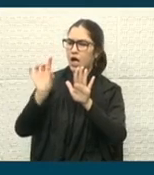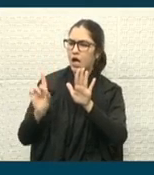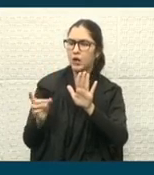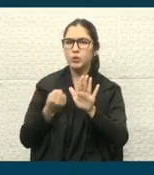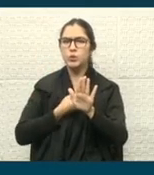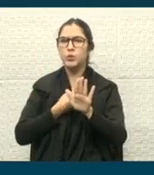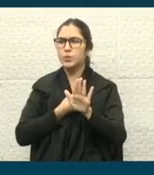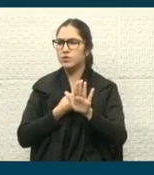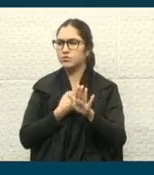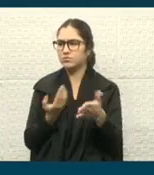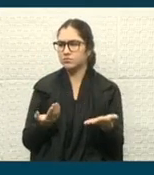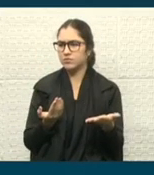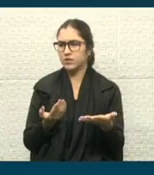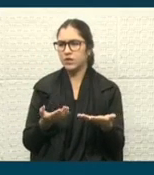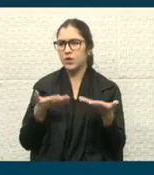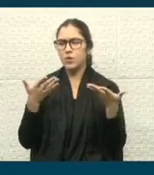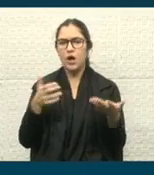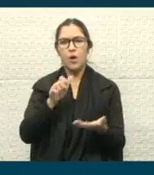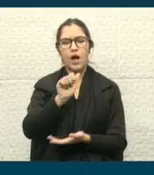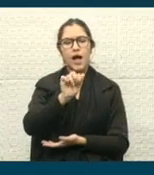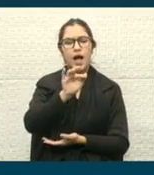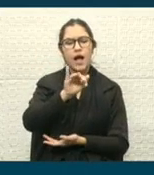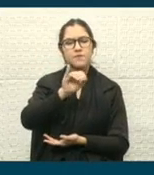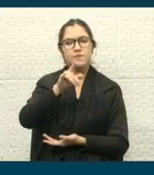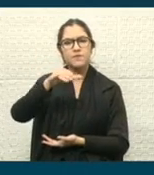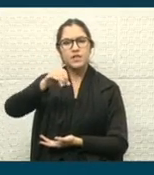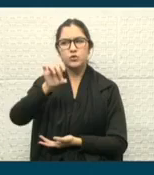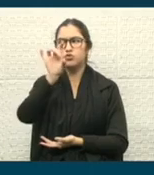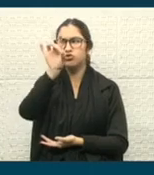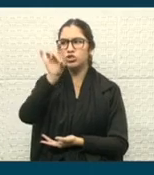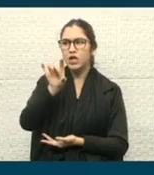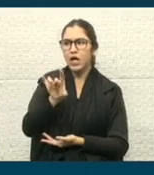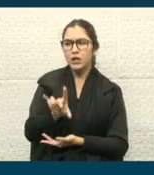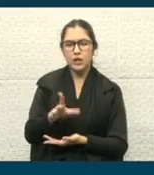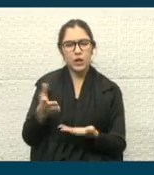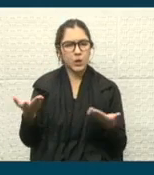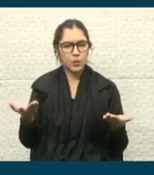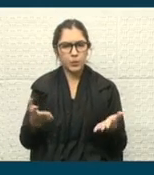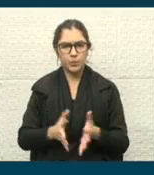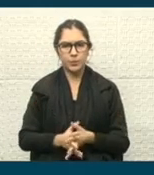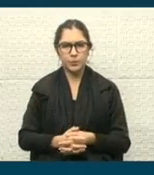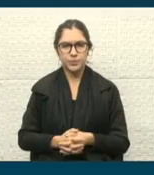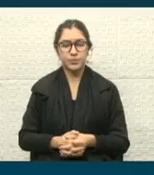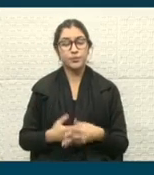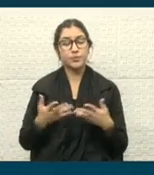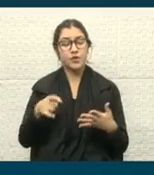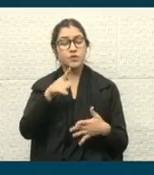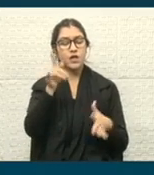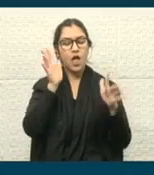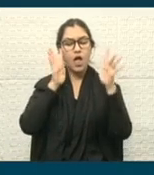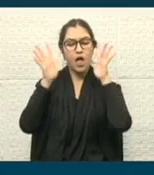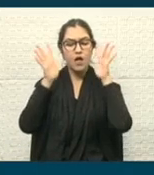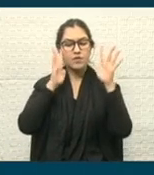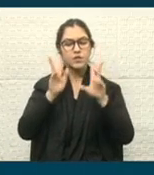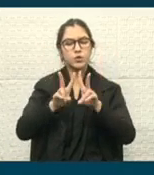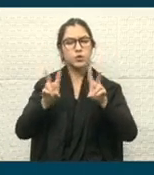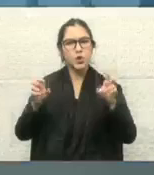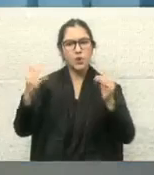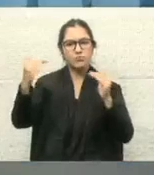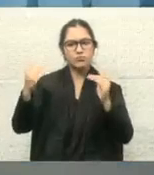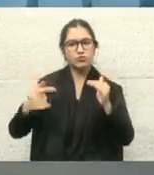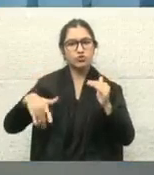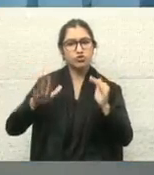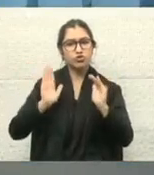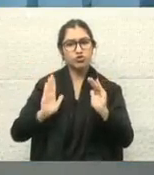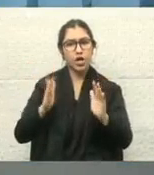números? Ou seja, quais são os afixos de cada um desses números complexos? Então, reflita a respeito do que nós já